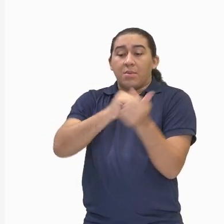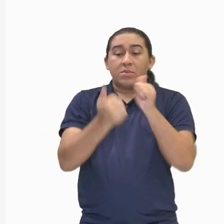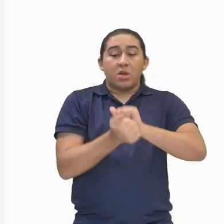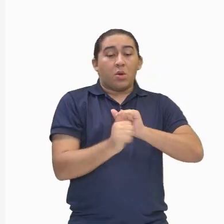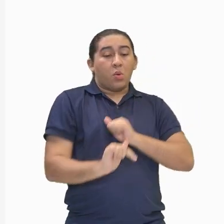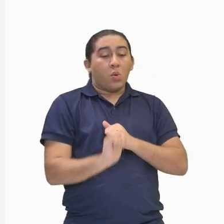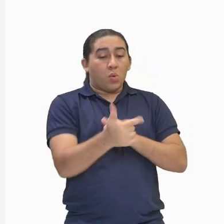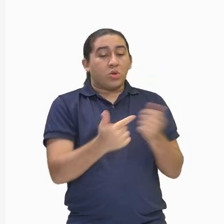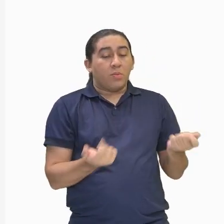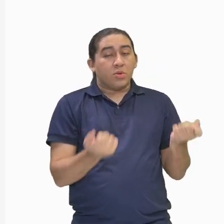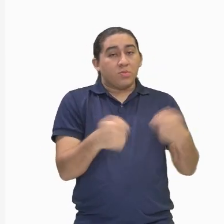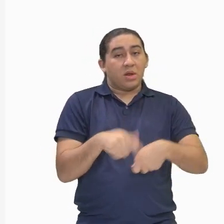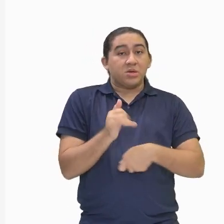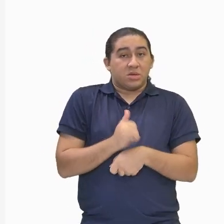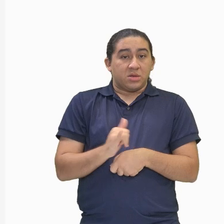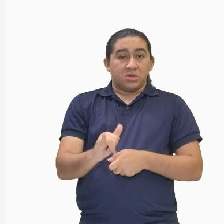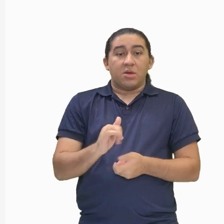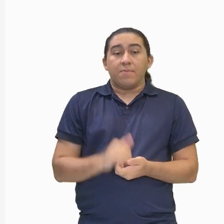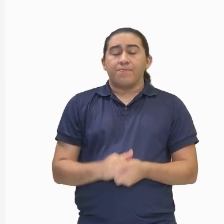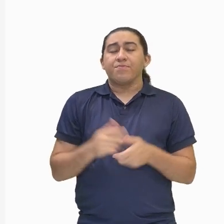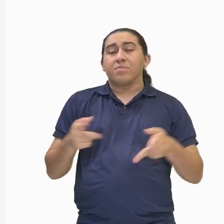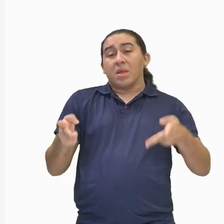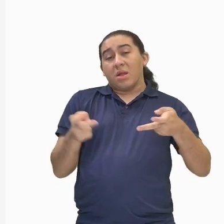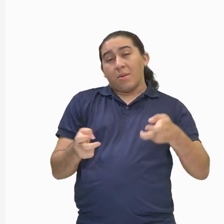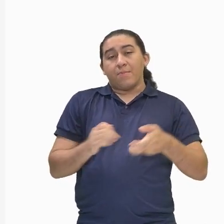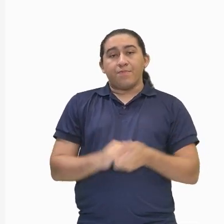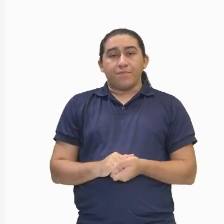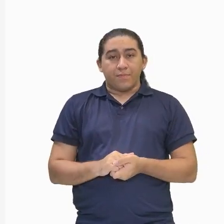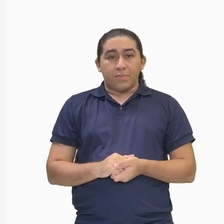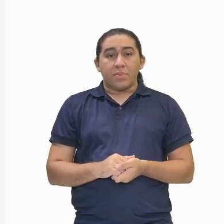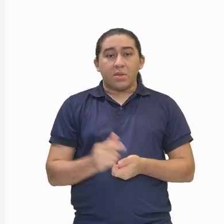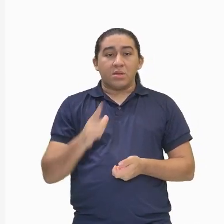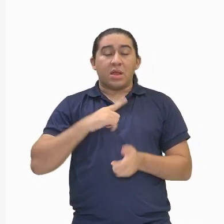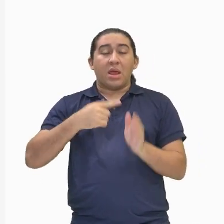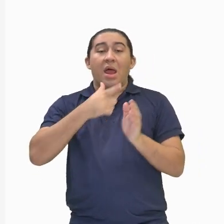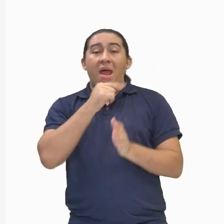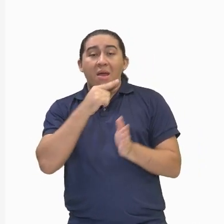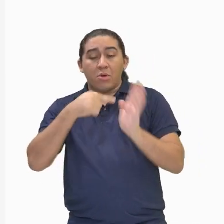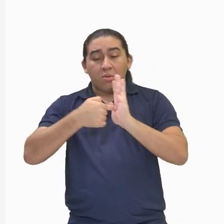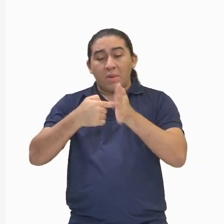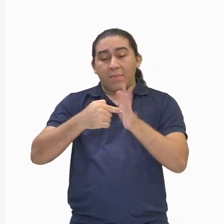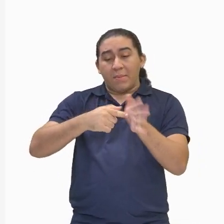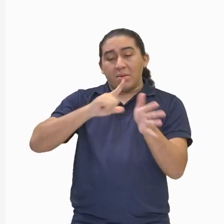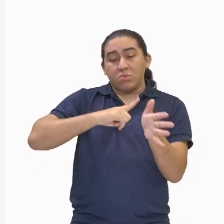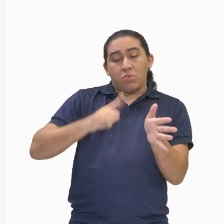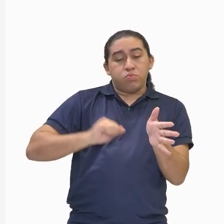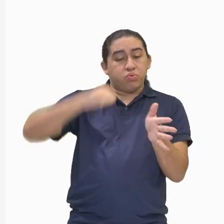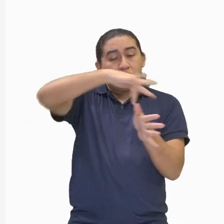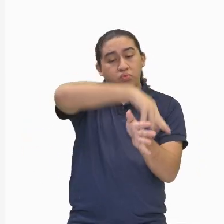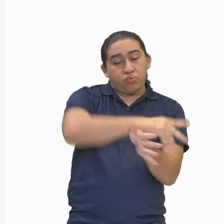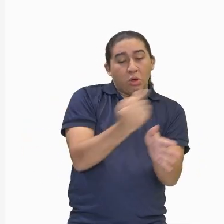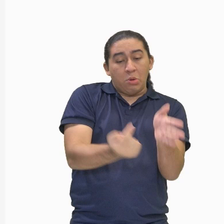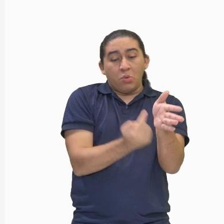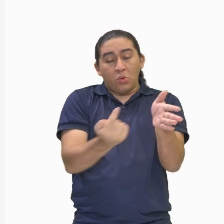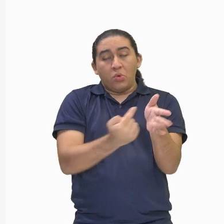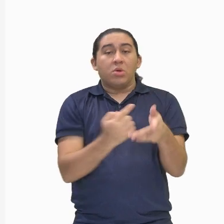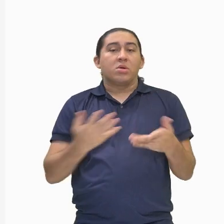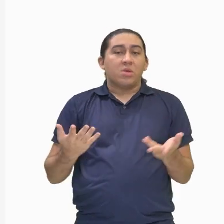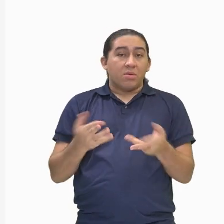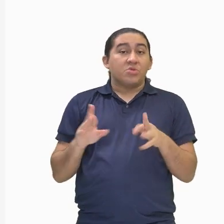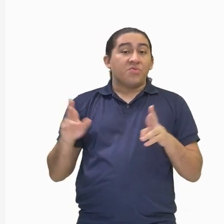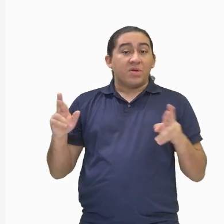energia. Veja que enquanto uma hidrelétrica transforma outras modalidades em energia elétrica, os receptores fazem o